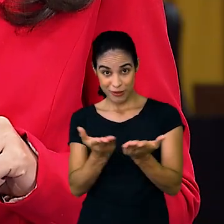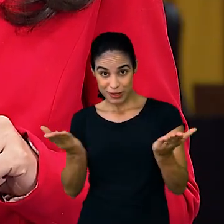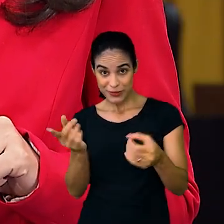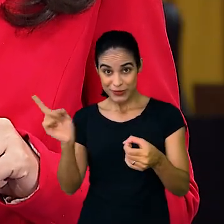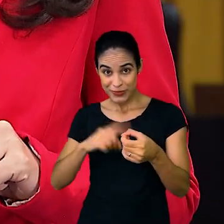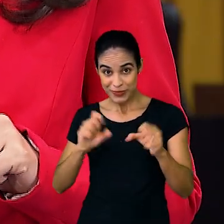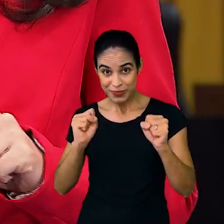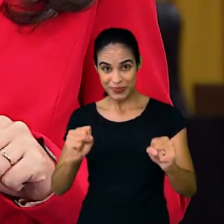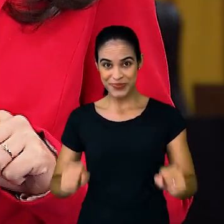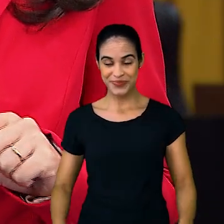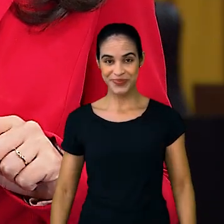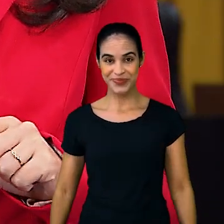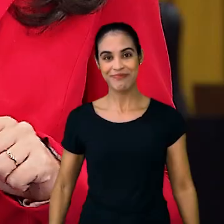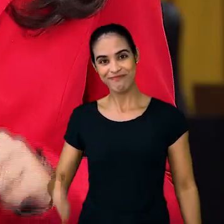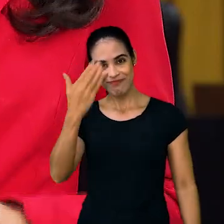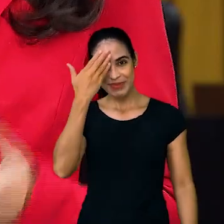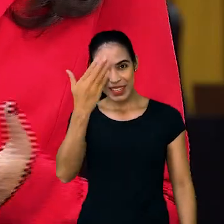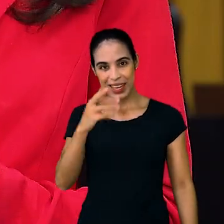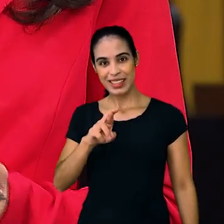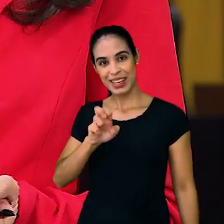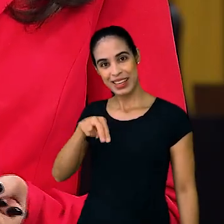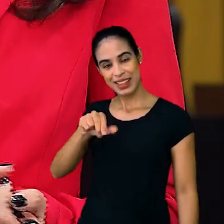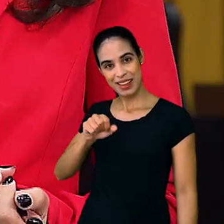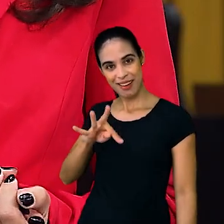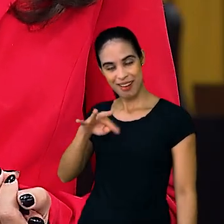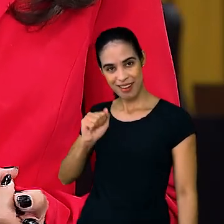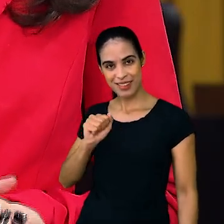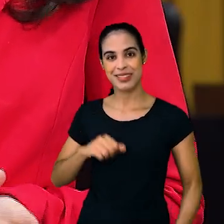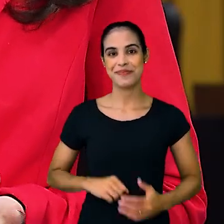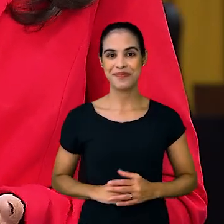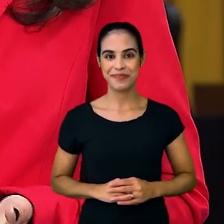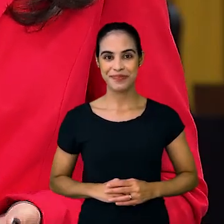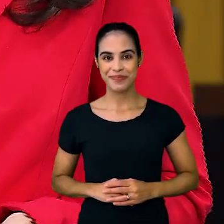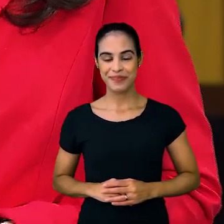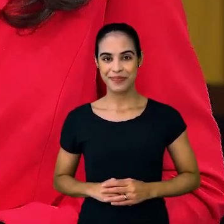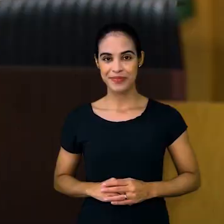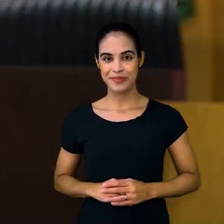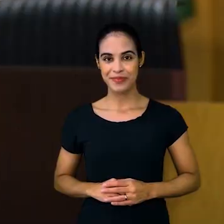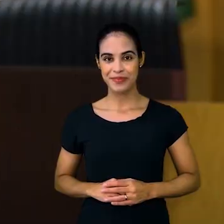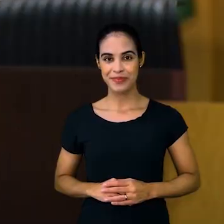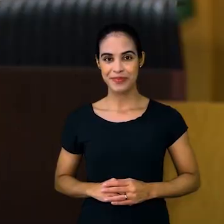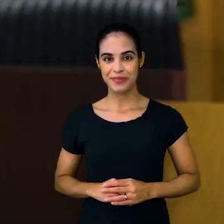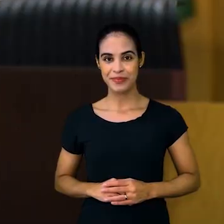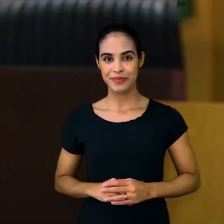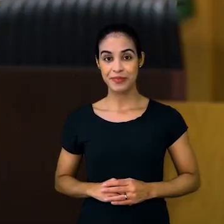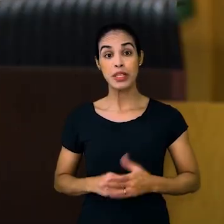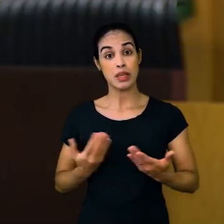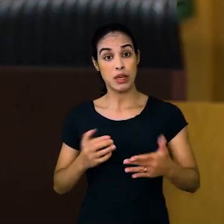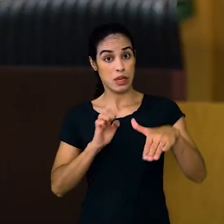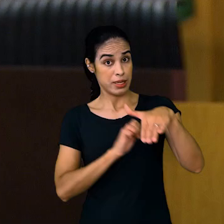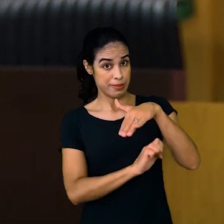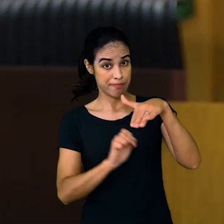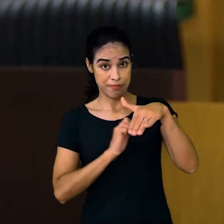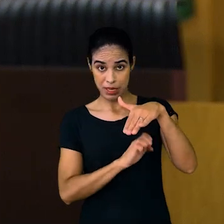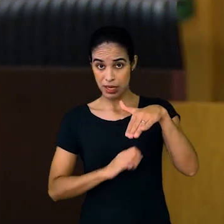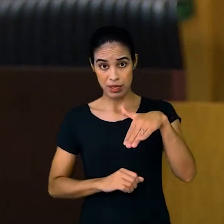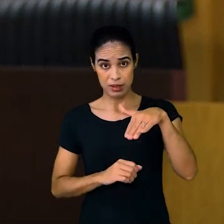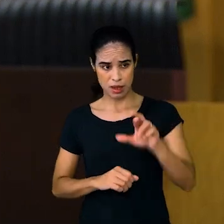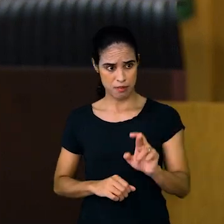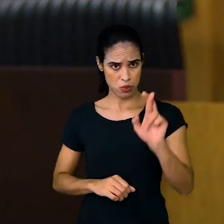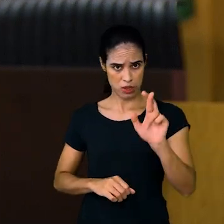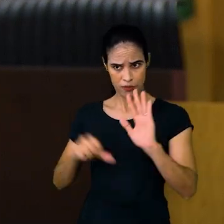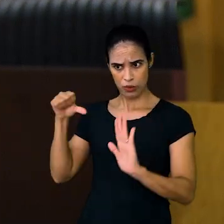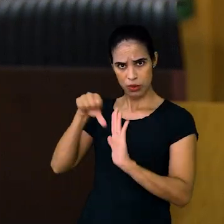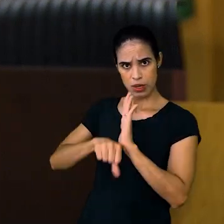com vocês. Tá certo, Renata. Muito obrigada pelas informações e até mais. Nesse caso, a empresa não foi responsabilizada